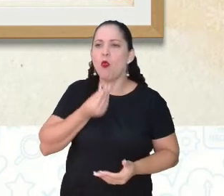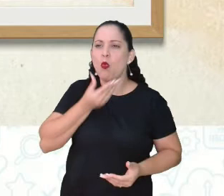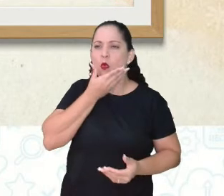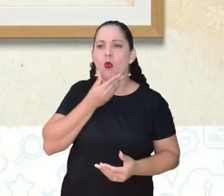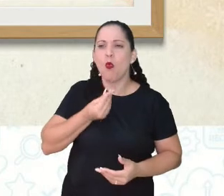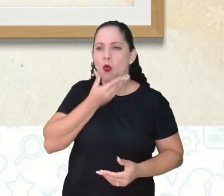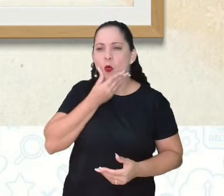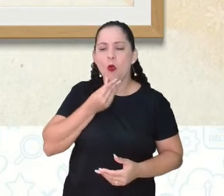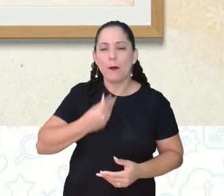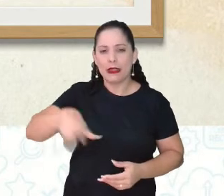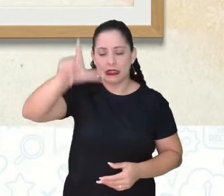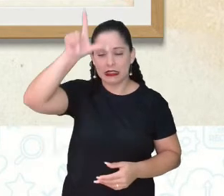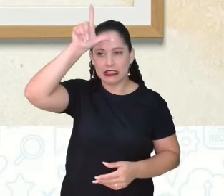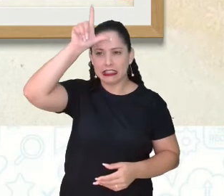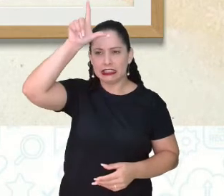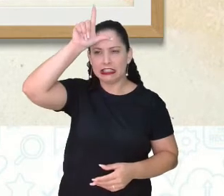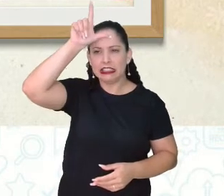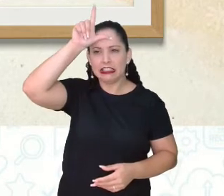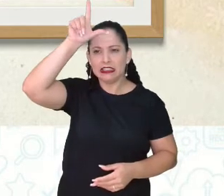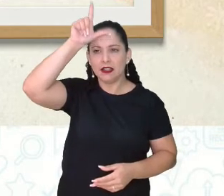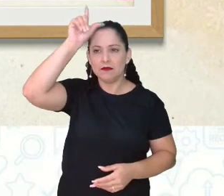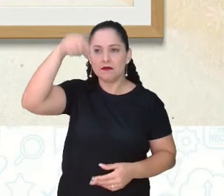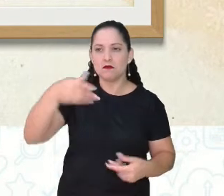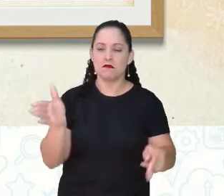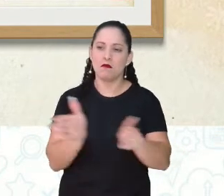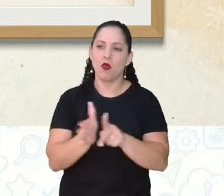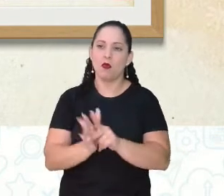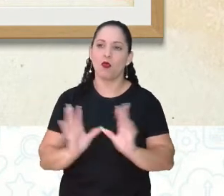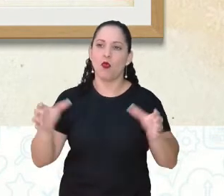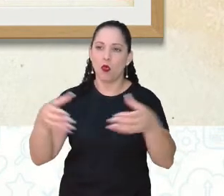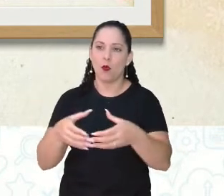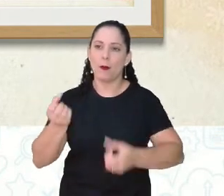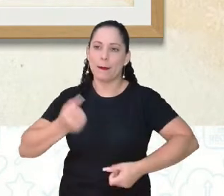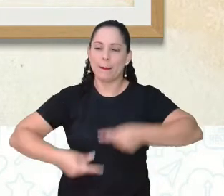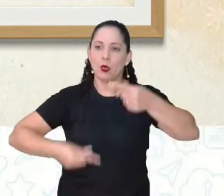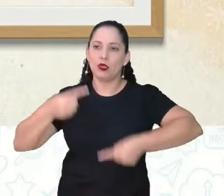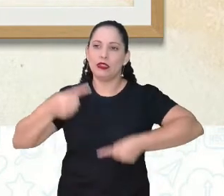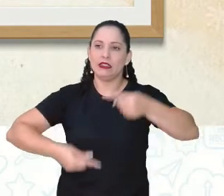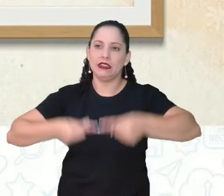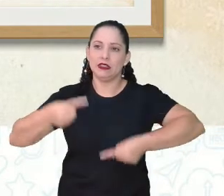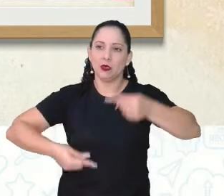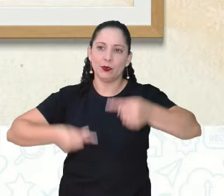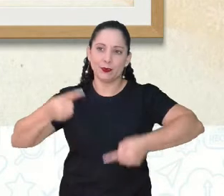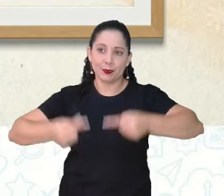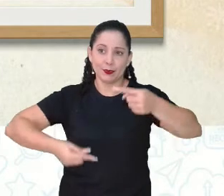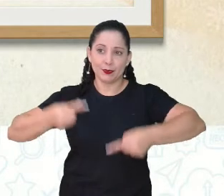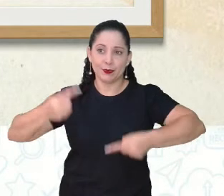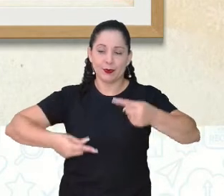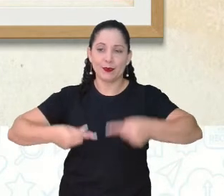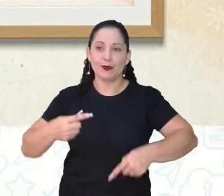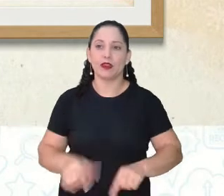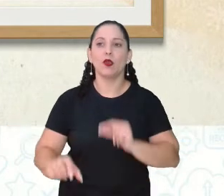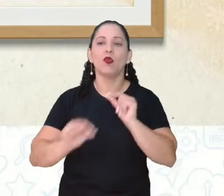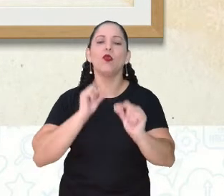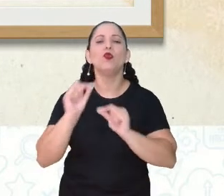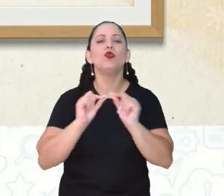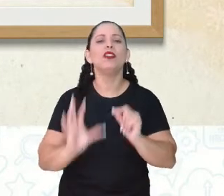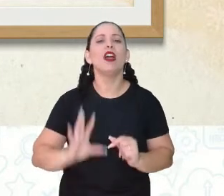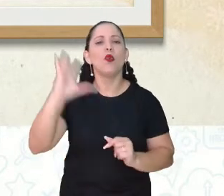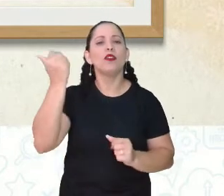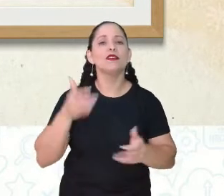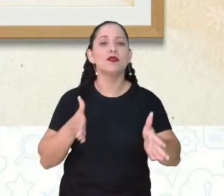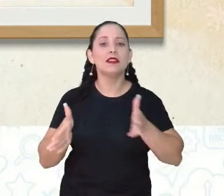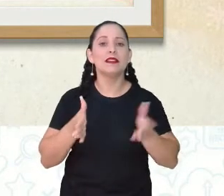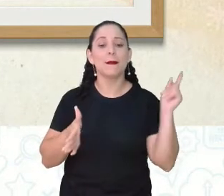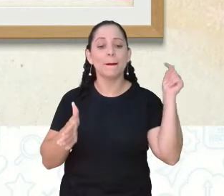né? Robespierre, que era ali do grupo político dos jacobinos, certo? Onde o que foi que aconteceu nesse